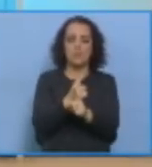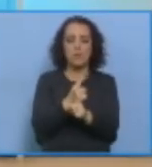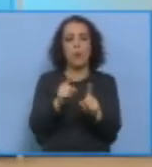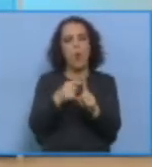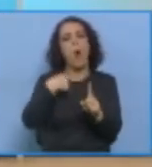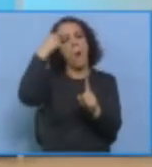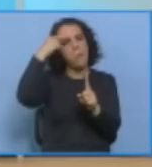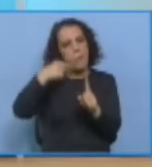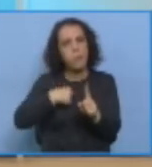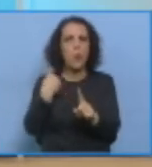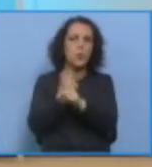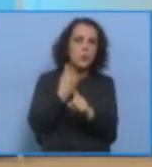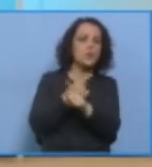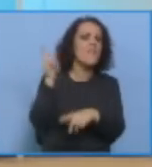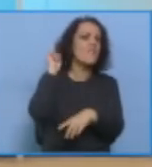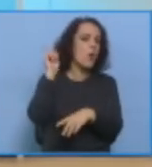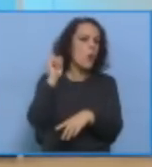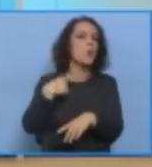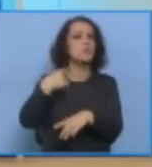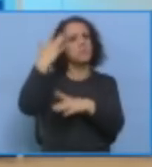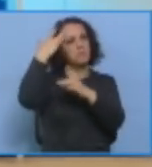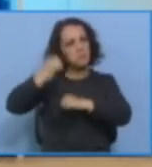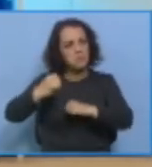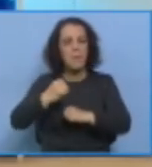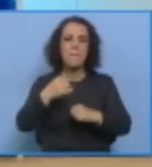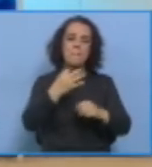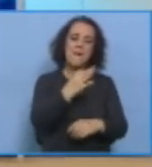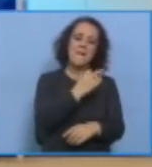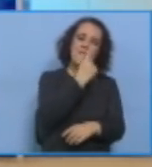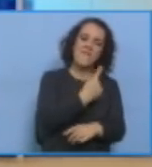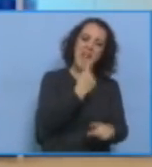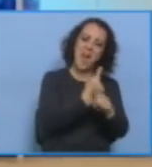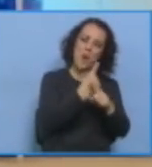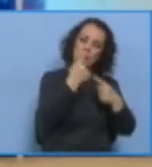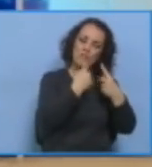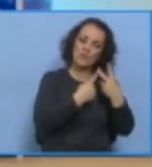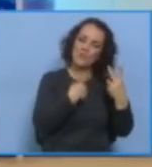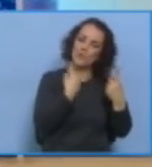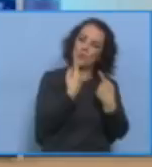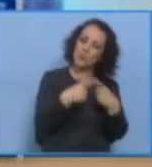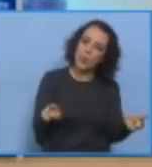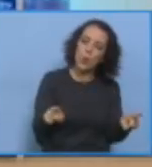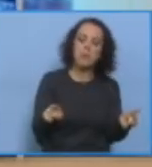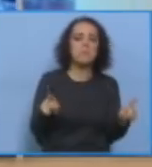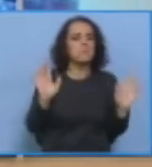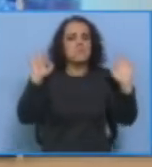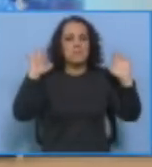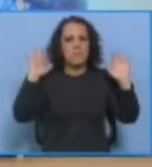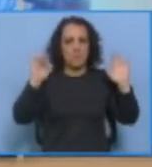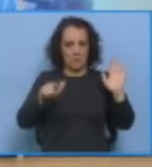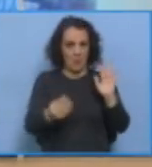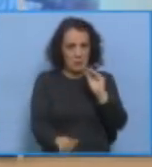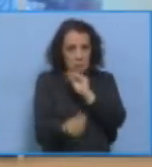partilhamos valores, há outras dimensões da fé que não partilhamos, mas que fazem de uma forma livre. E não é